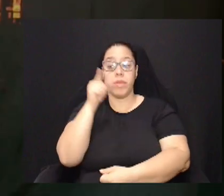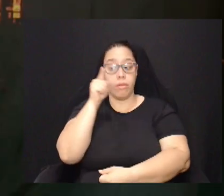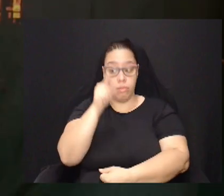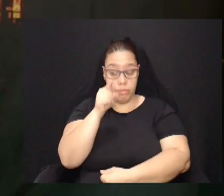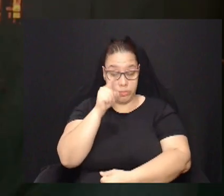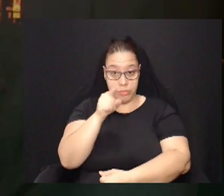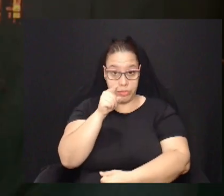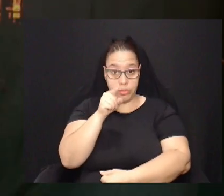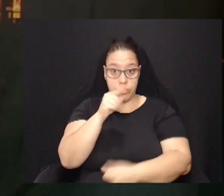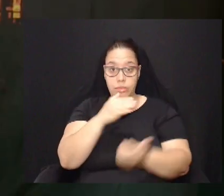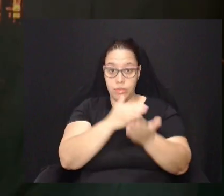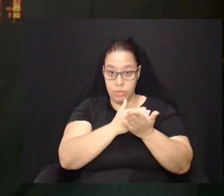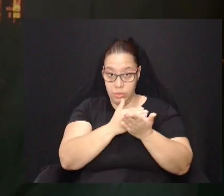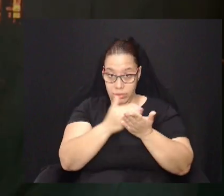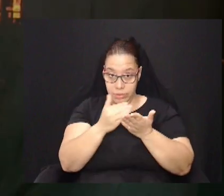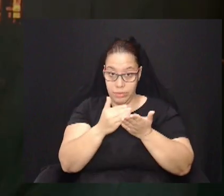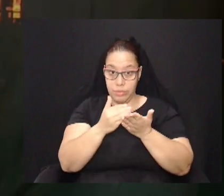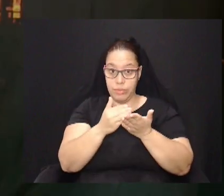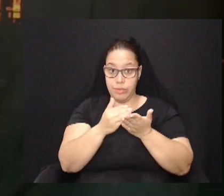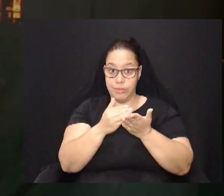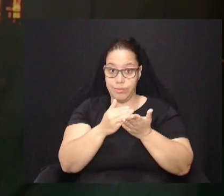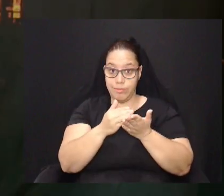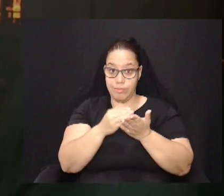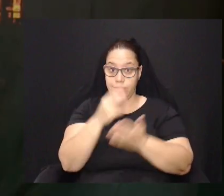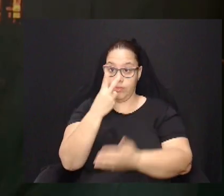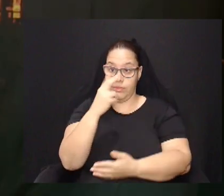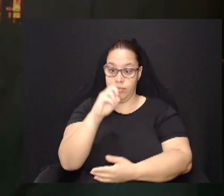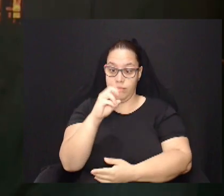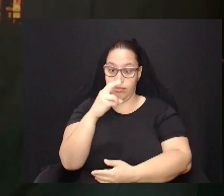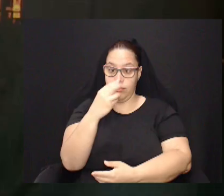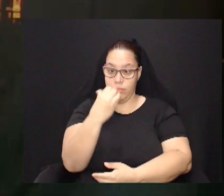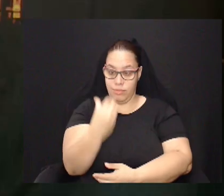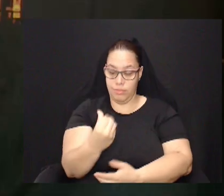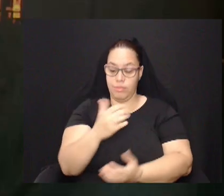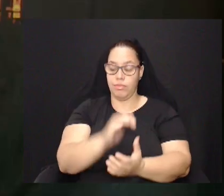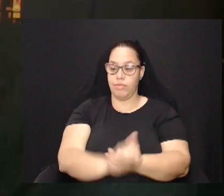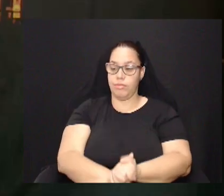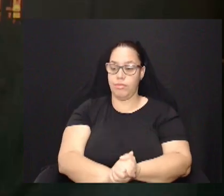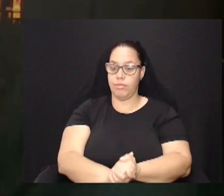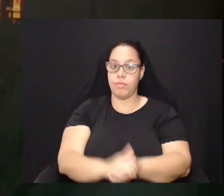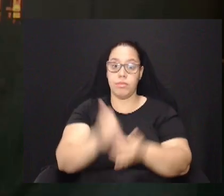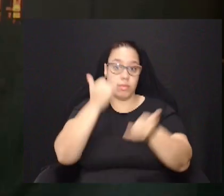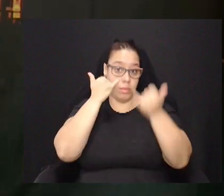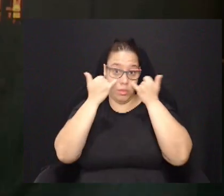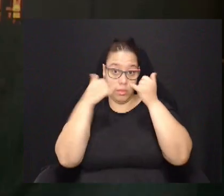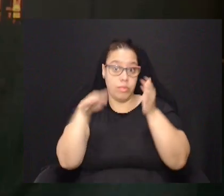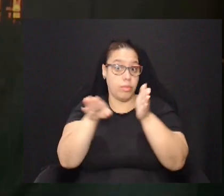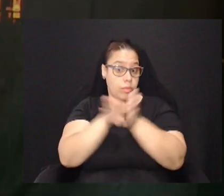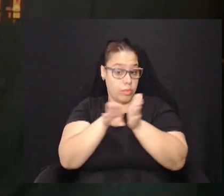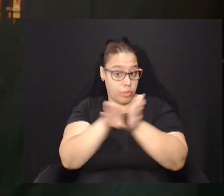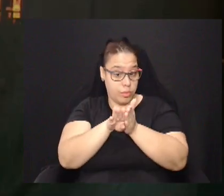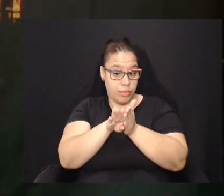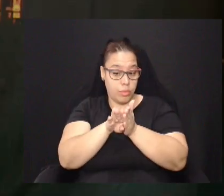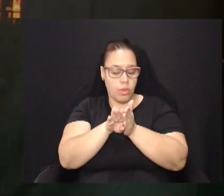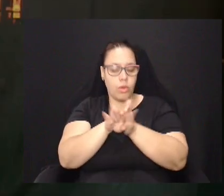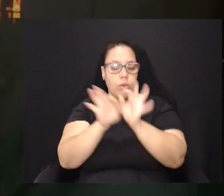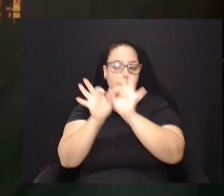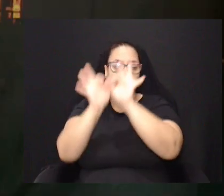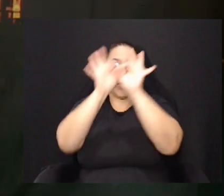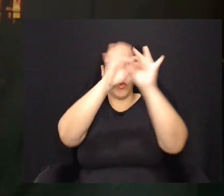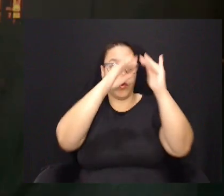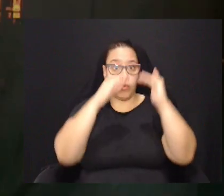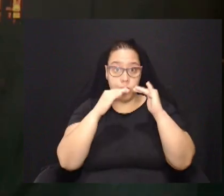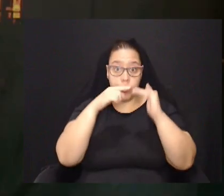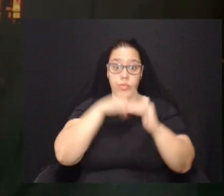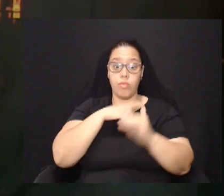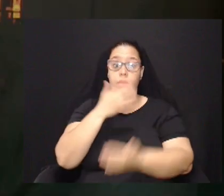iniciar, o seu 2026. Mais informação chegando. Você que está acompanhando a gente tem uma criança